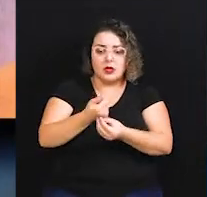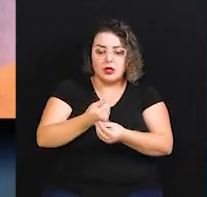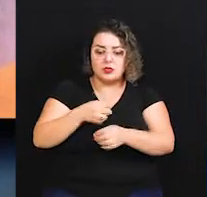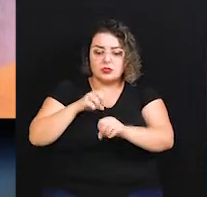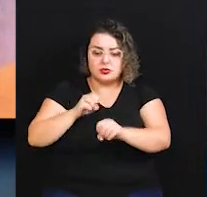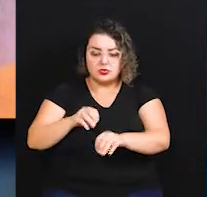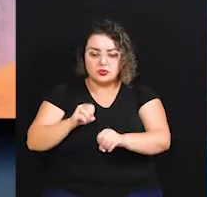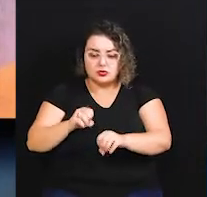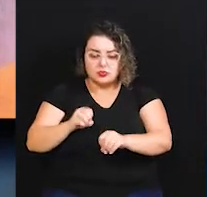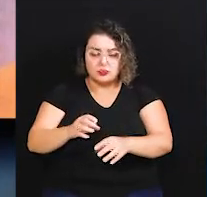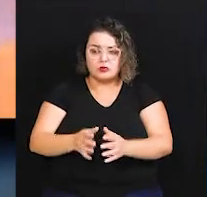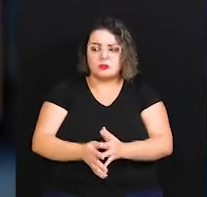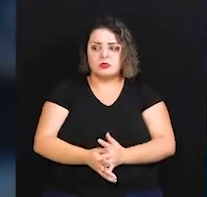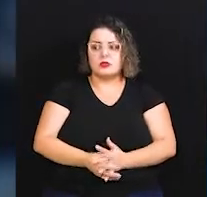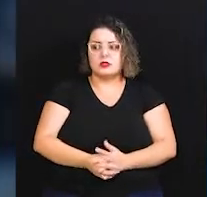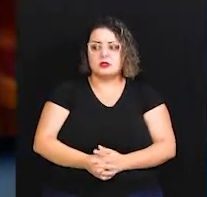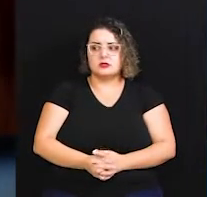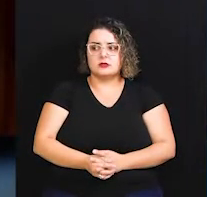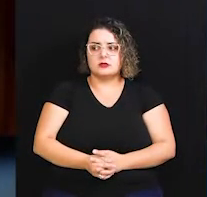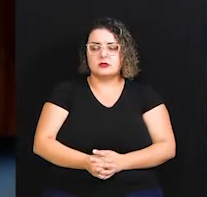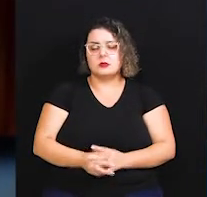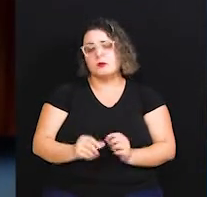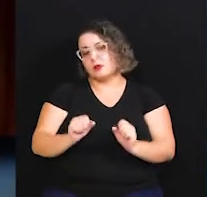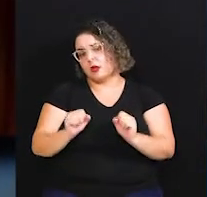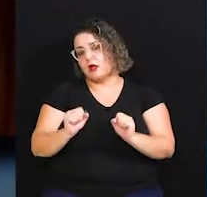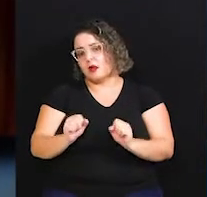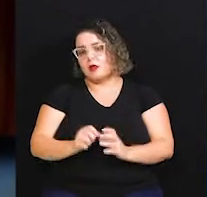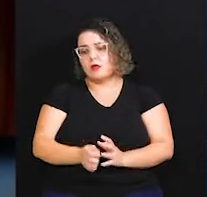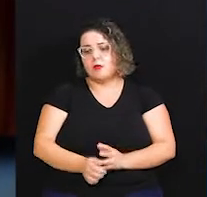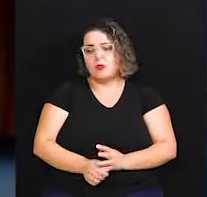educação, ela pode